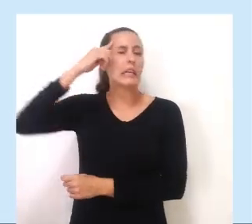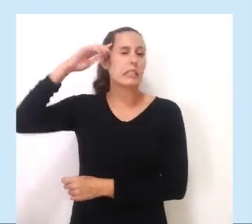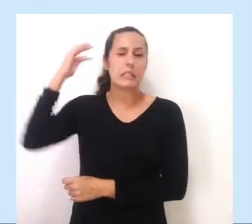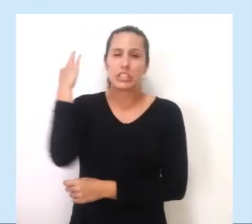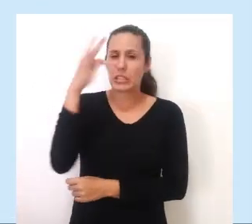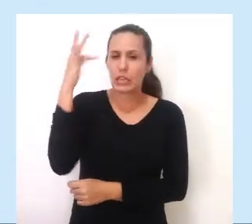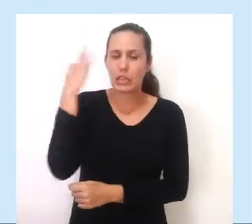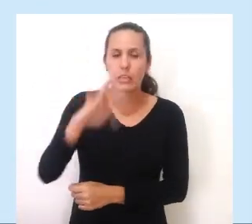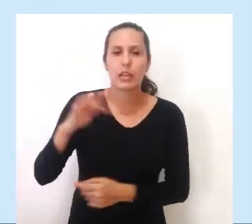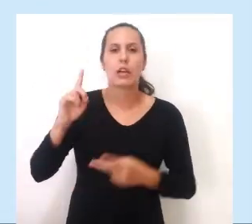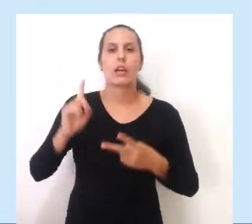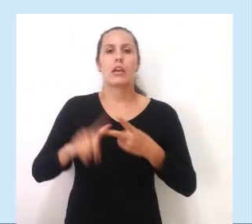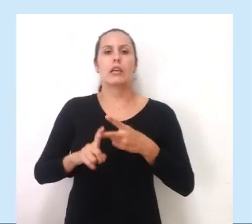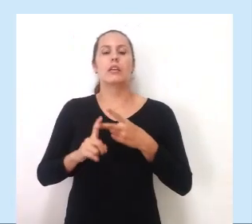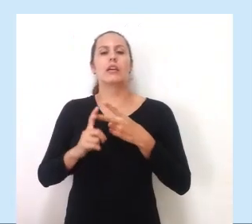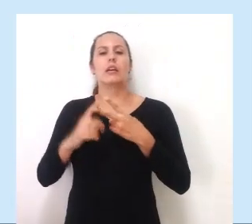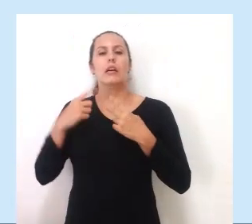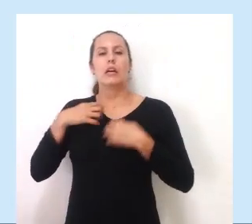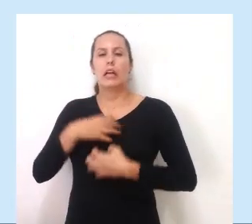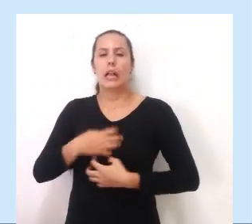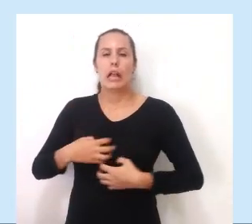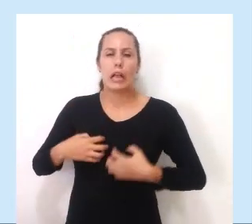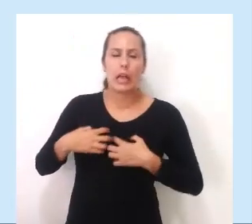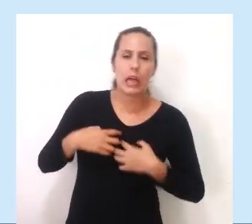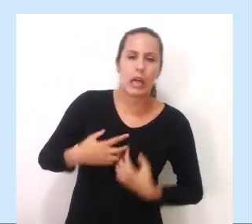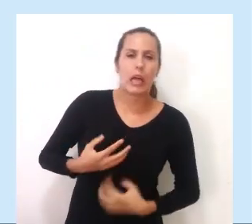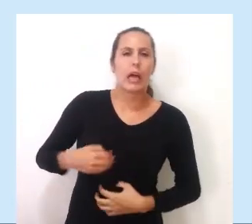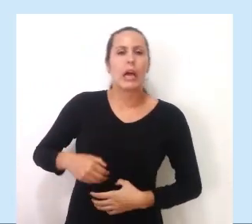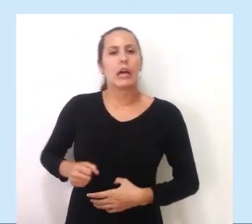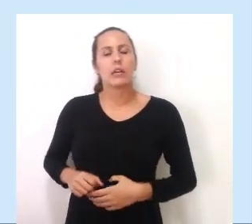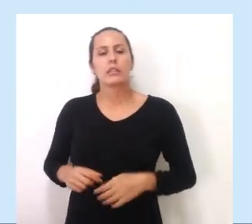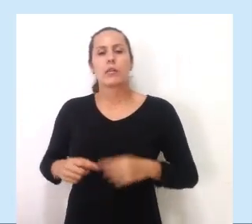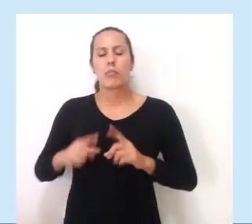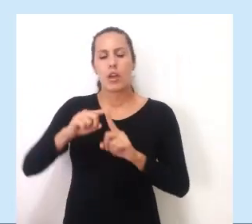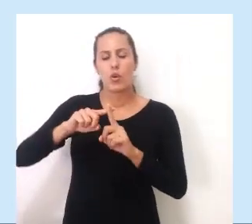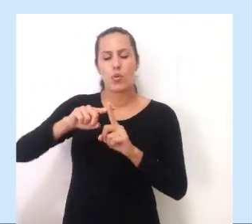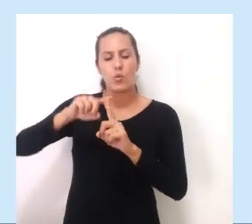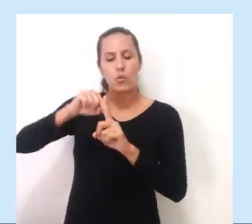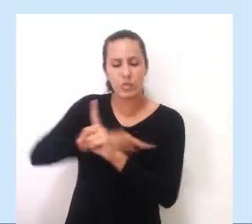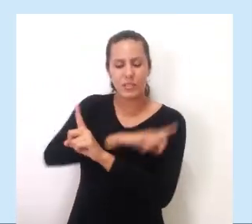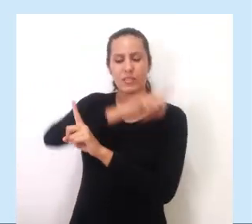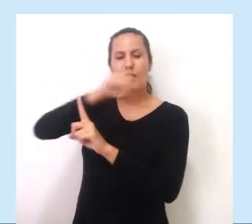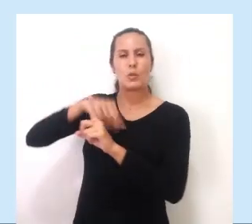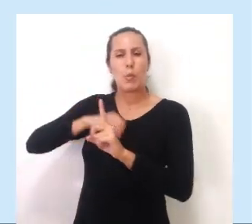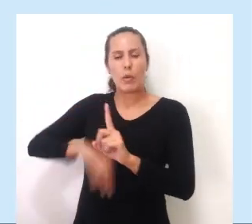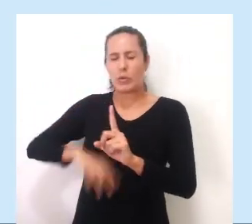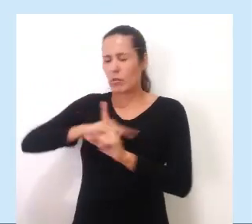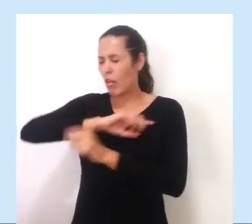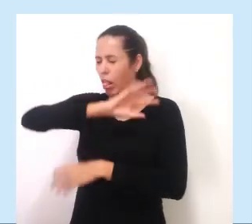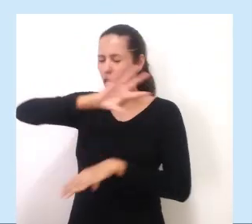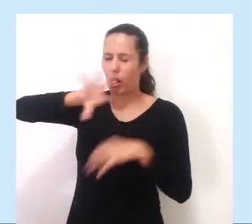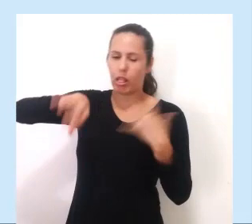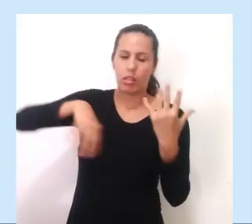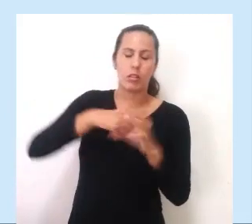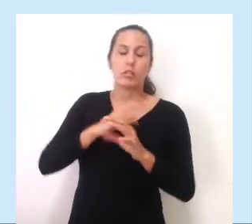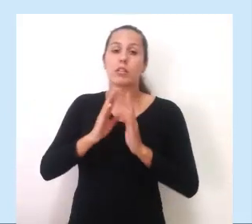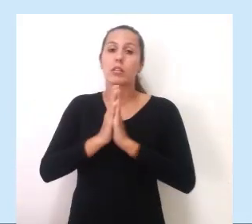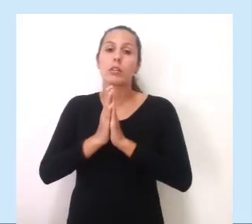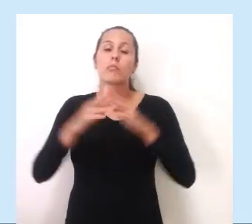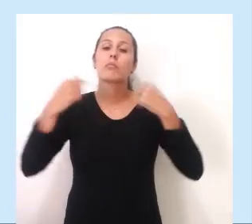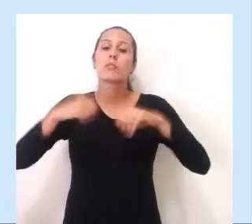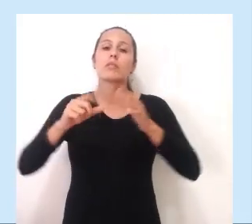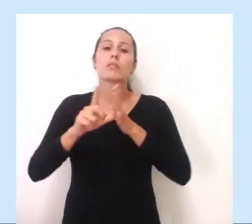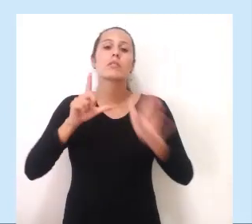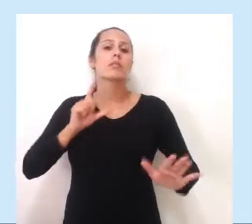devastadores. Enxaqueca, amenorreia ou alteração no fluxo menstrual. Então, a gente